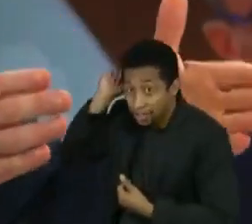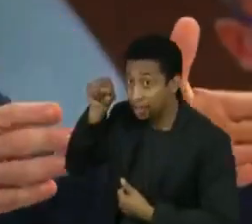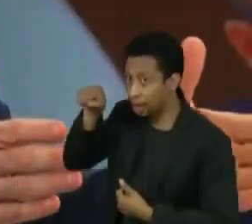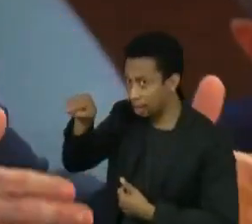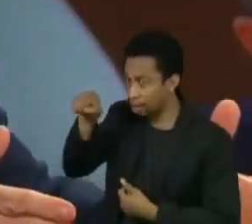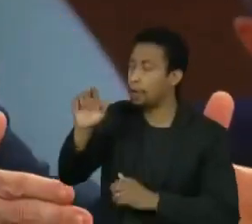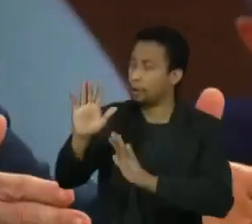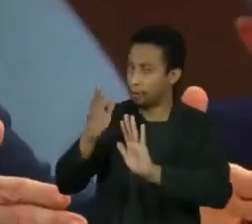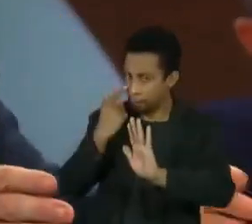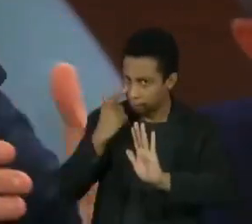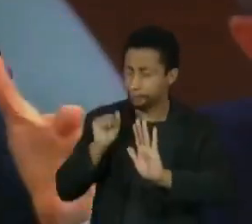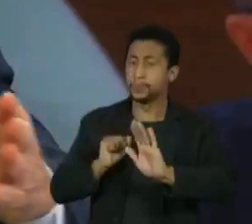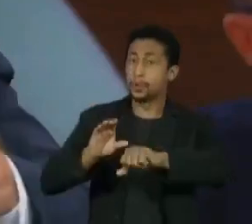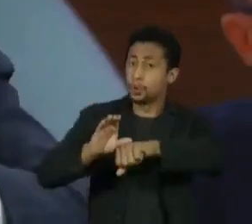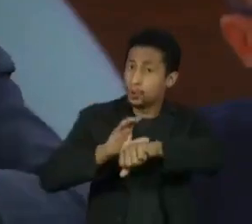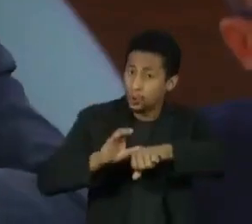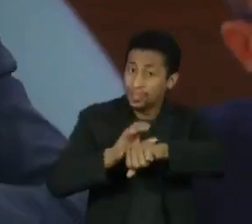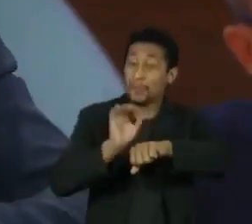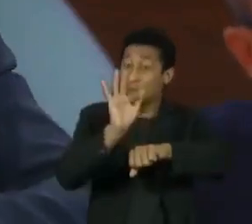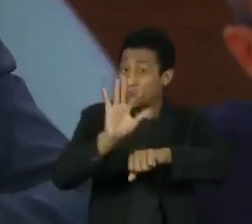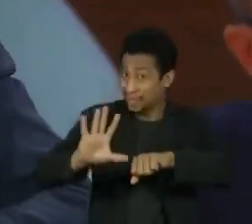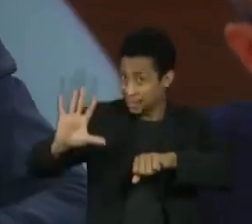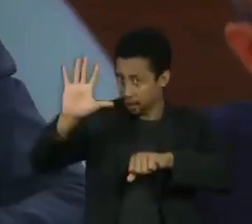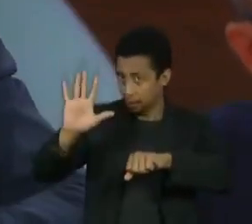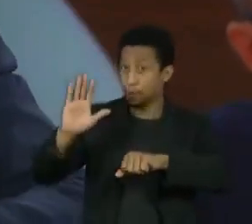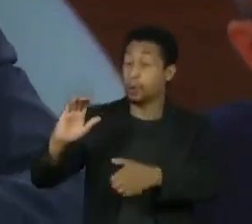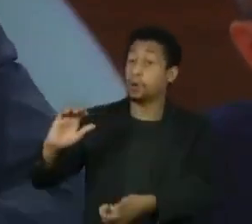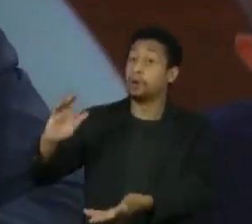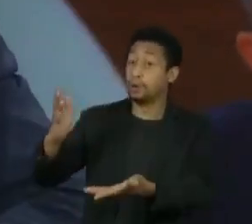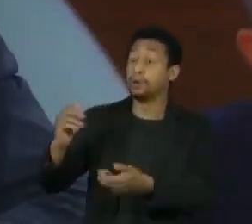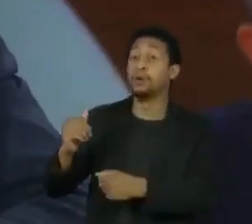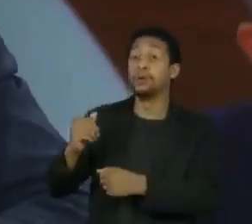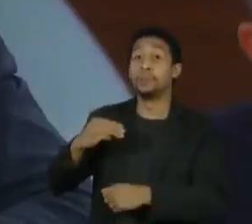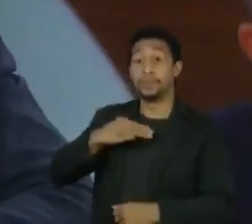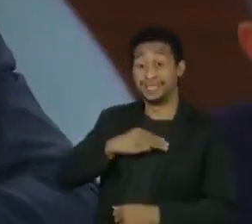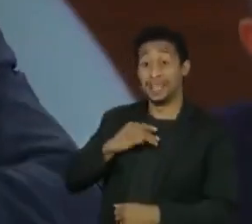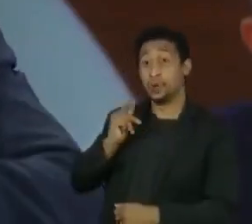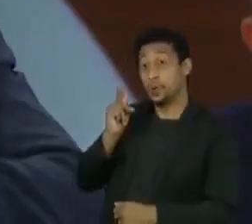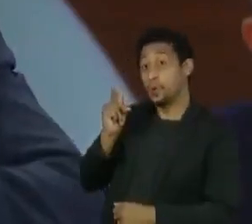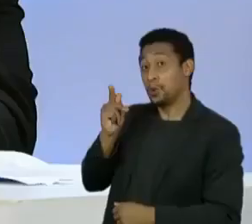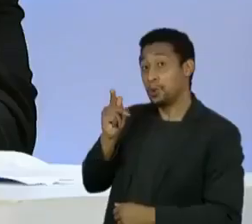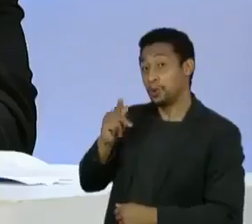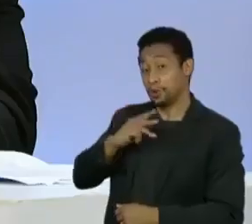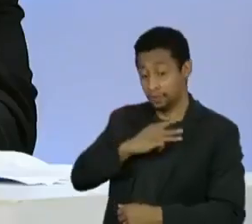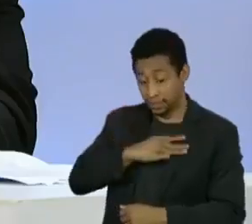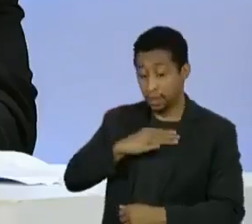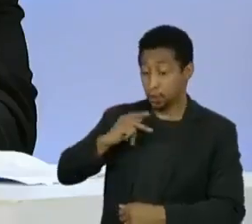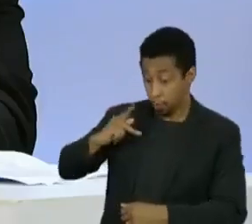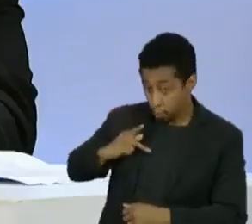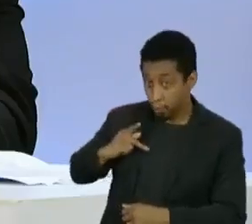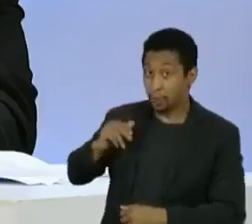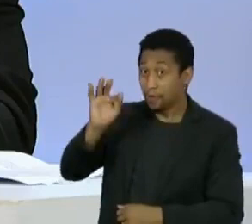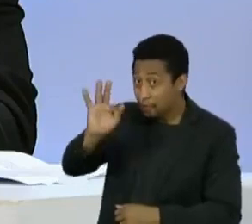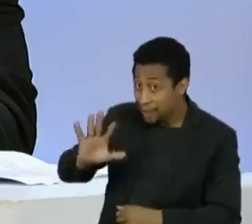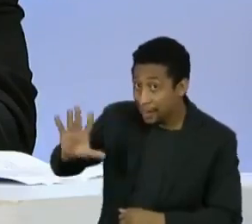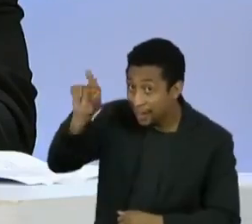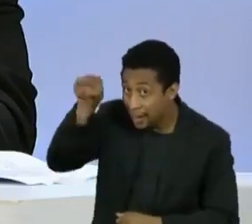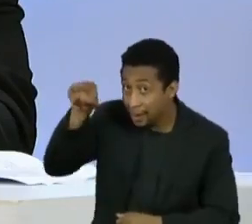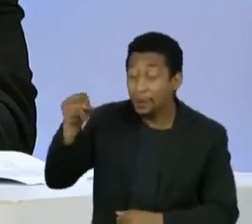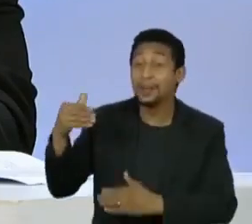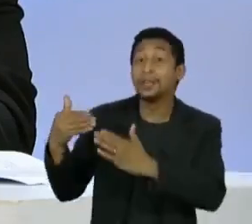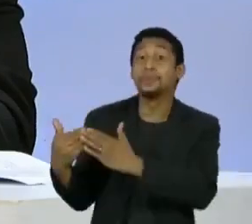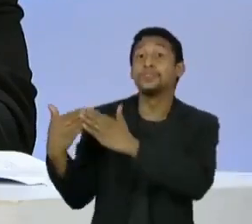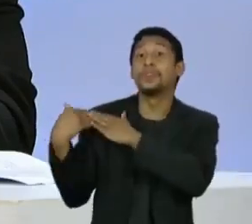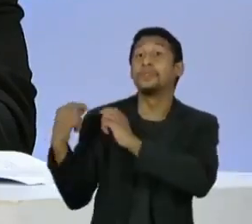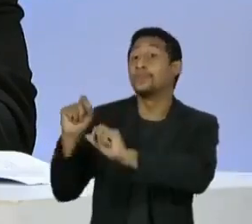pela Constituição Federal, o Ministério Público tem duas funções essenciais. Ele exerce a função de dominus litis, que é dono da